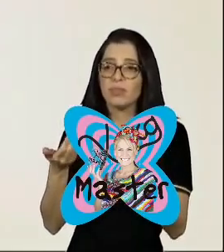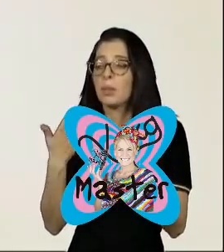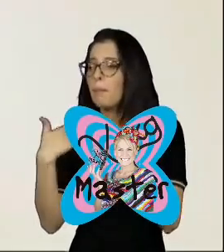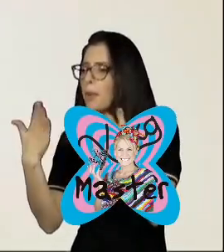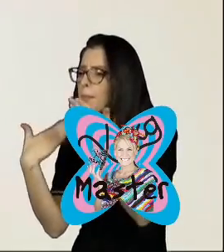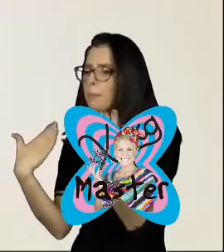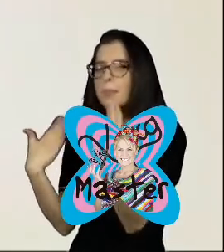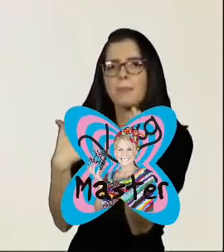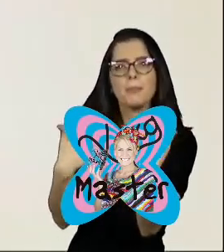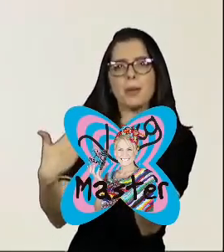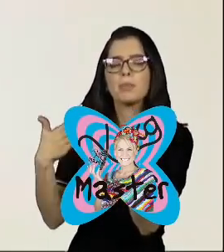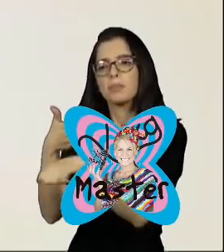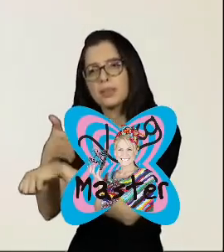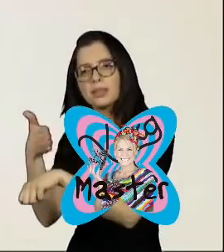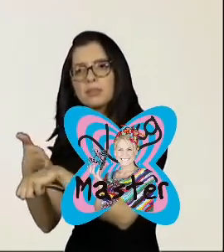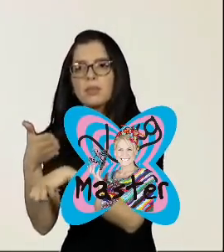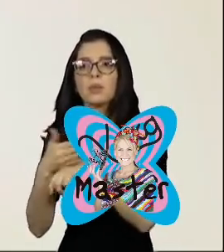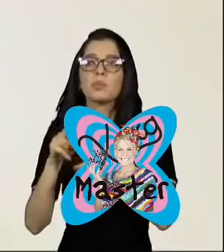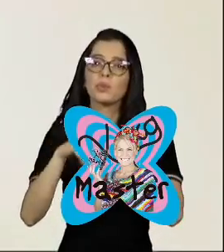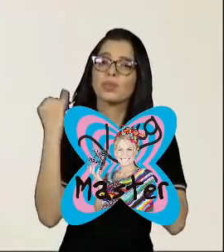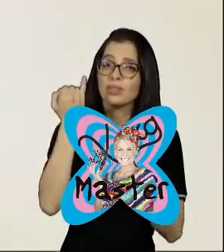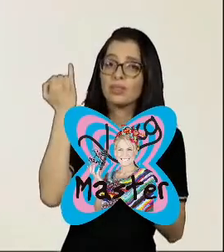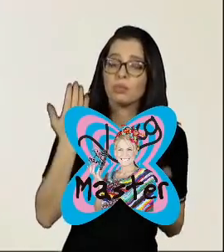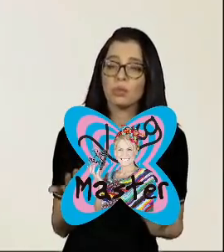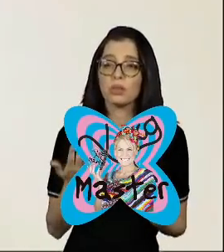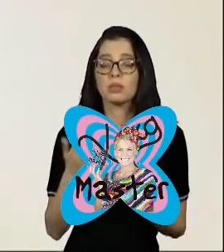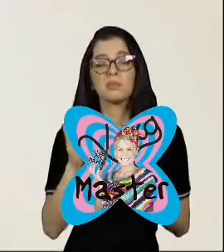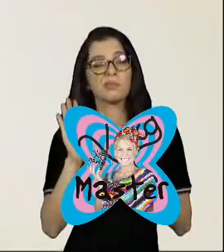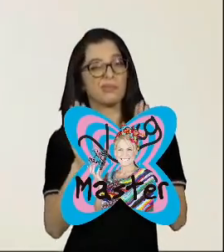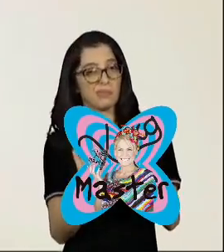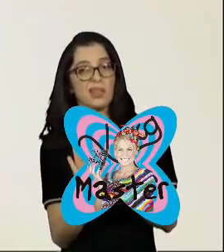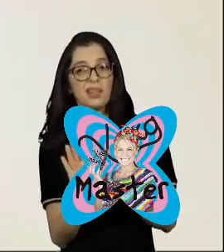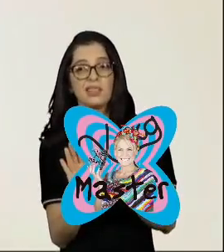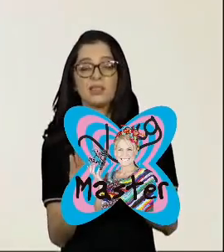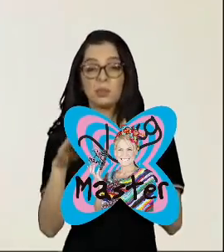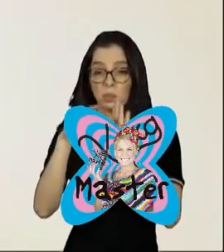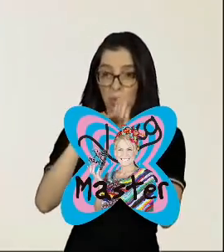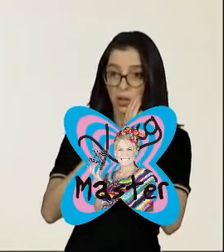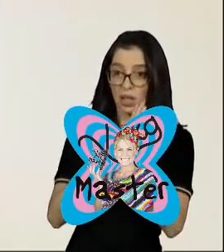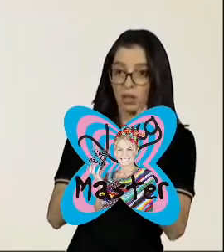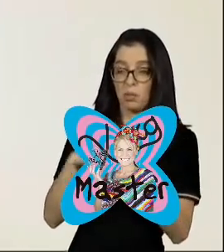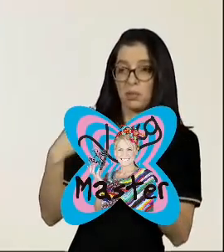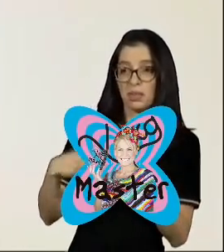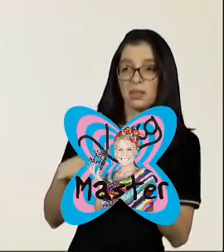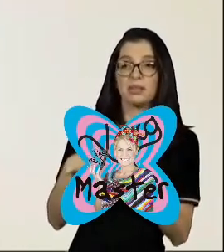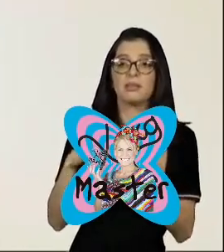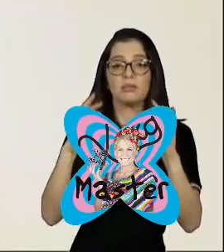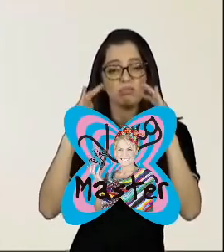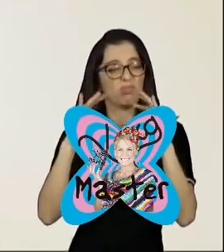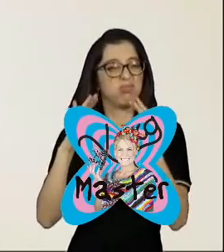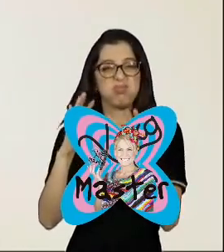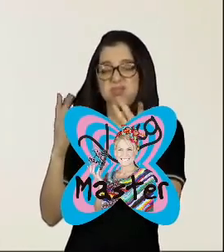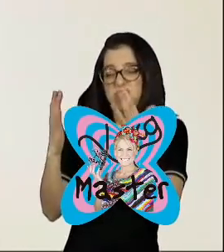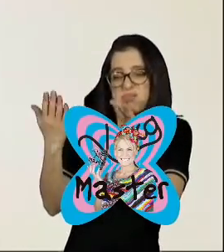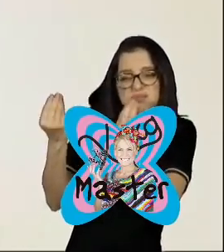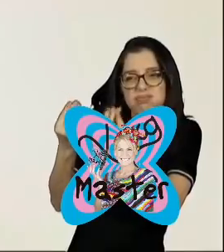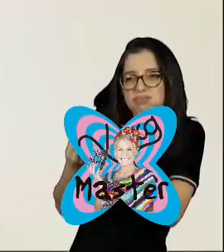brincavam participavam eram parte importante esse esse tipo de programa é se desgastou pelo fato de